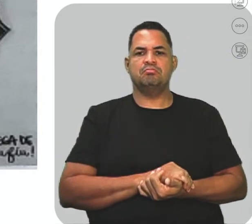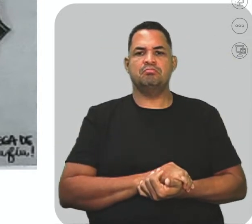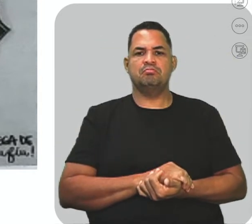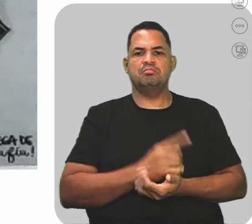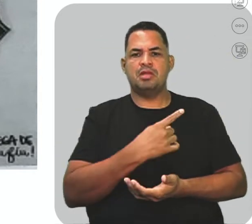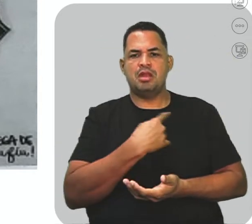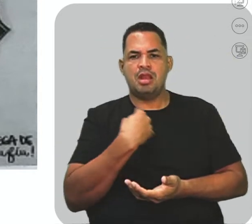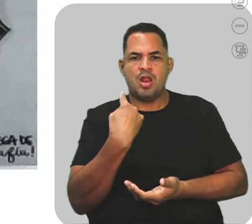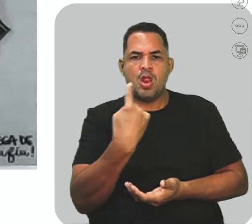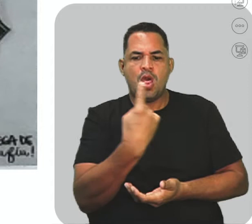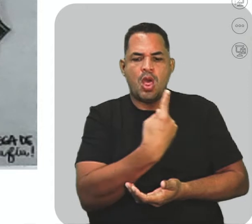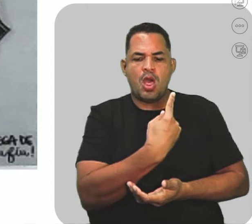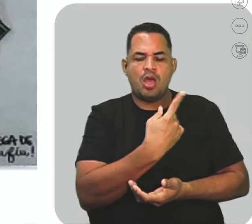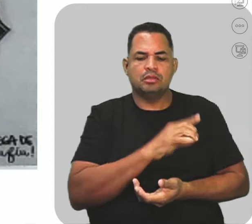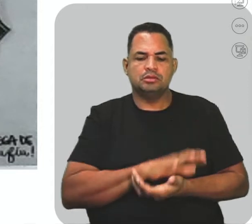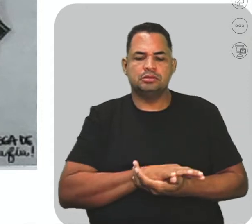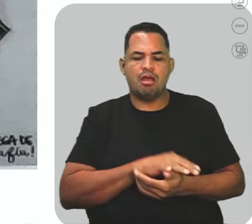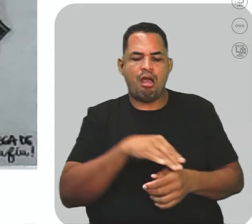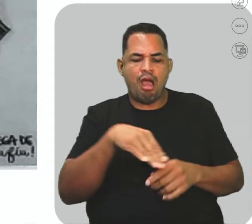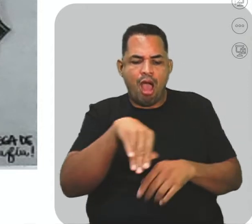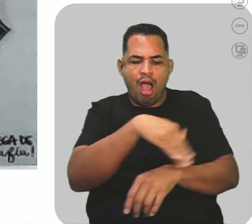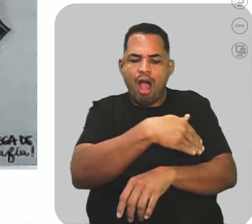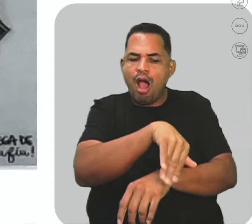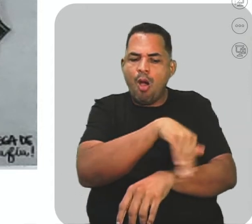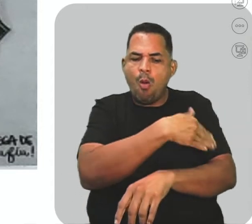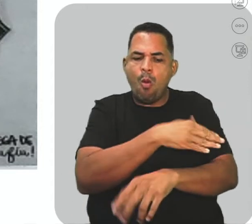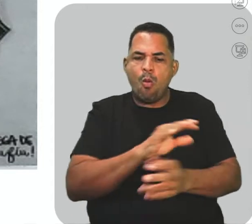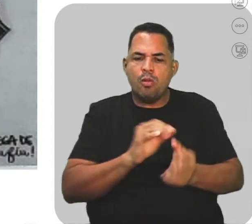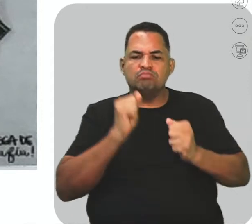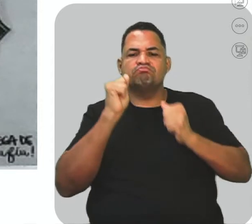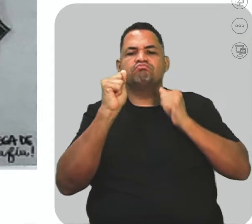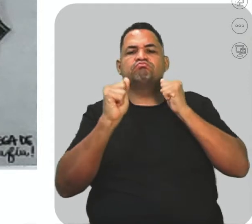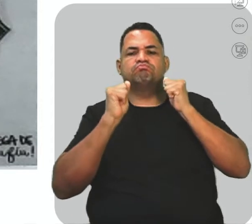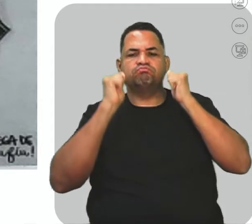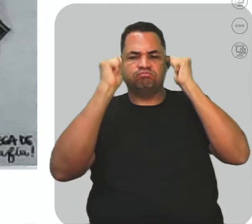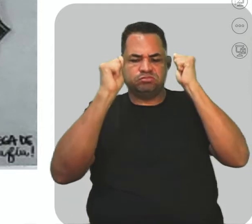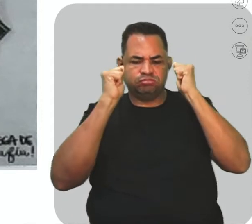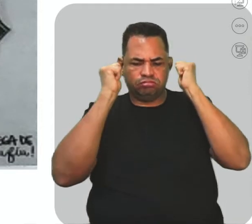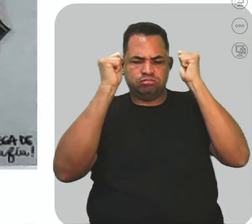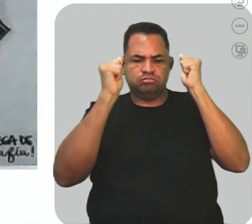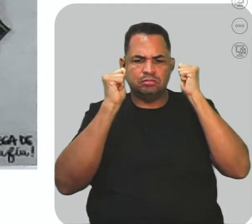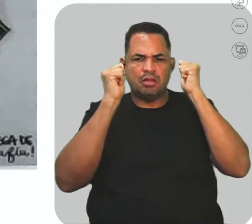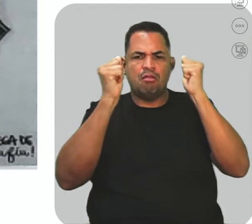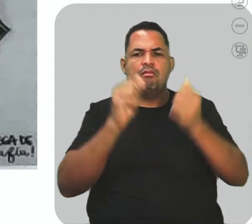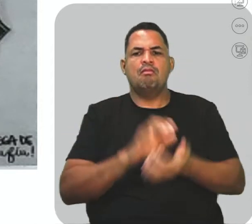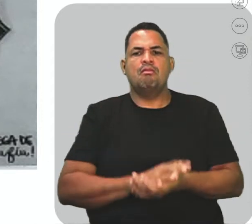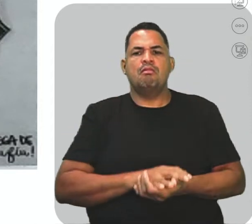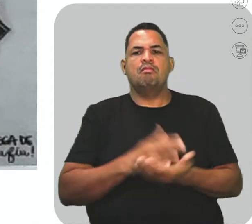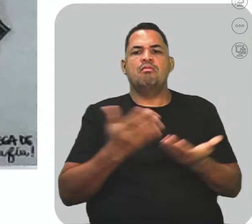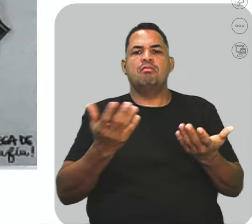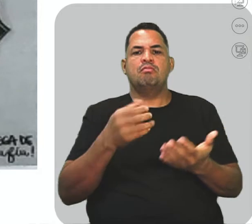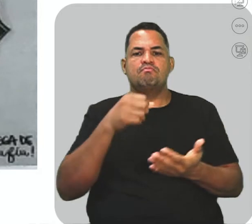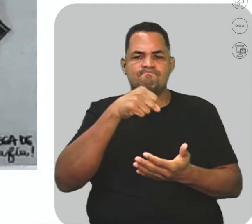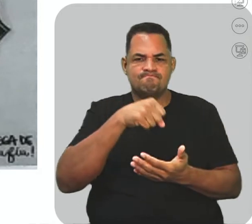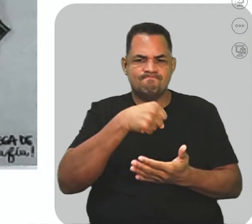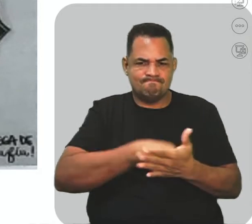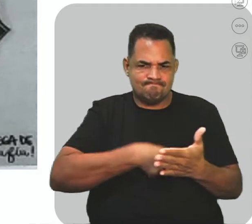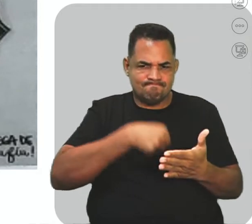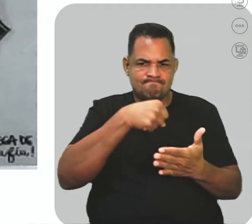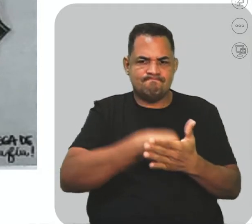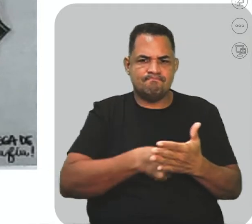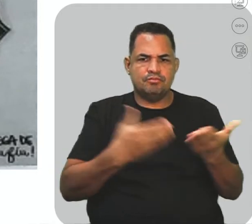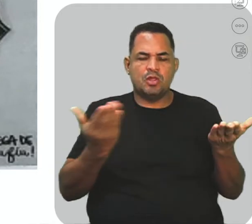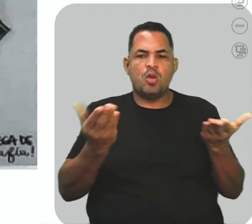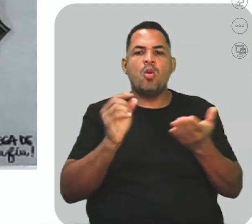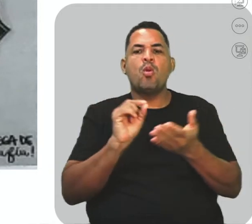Para nós, a rua é um campo de batalha. Então, aluno terceirão, qual